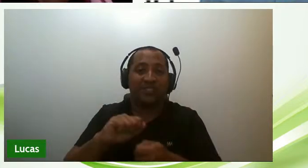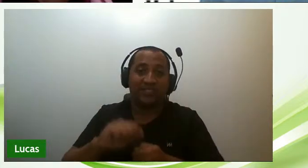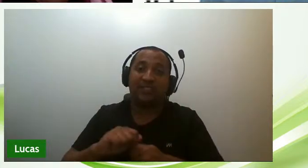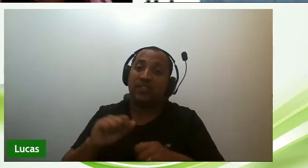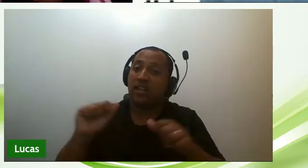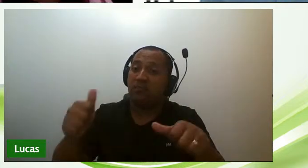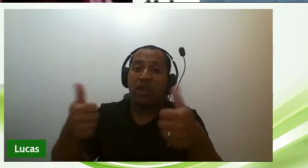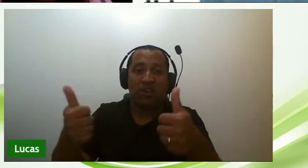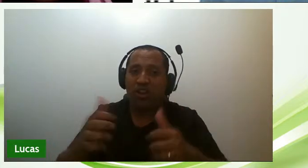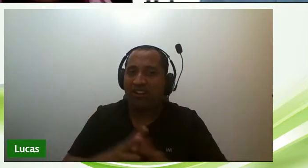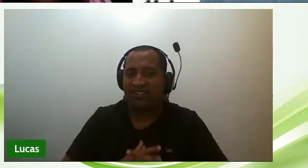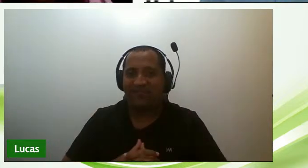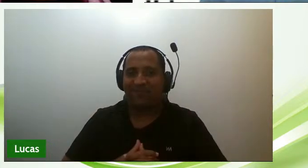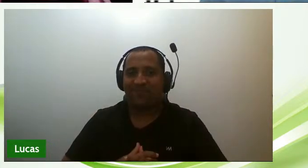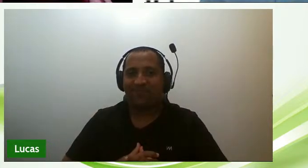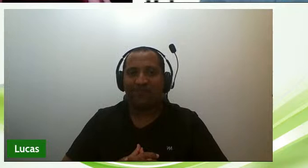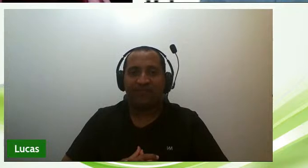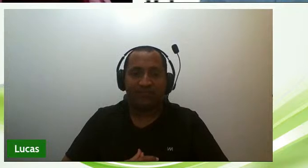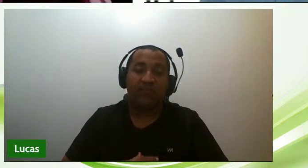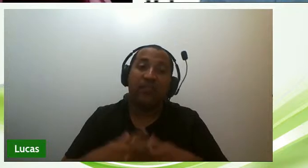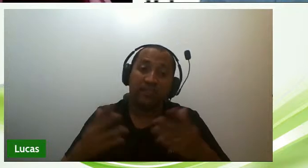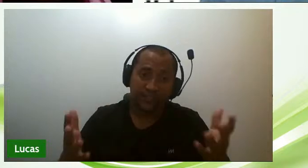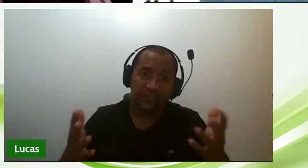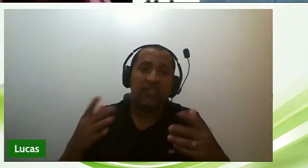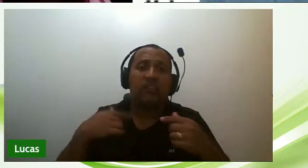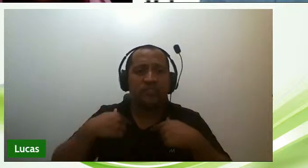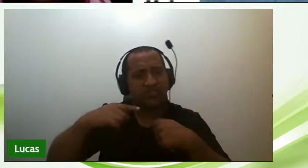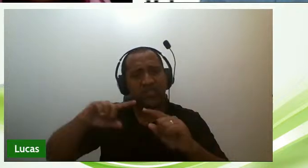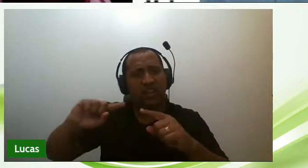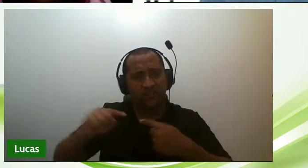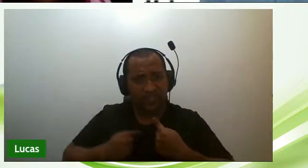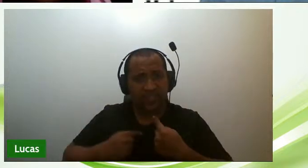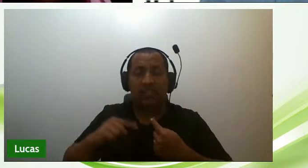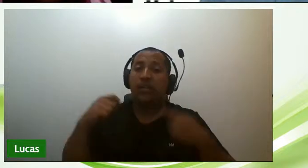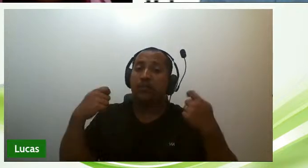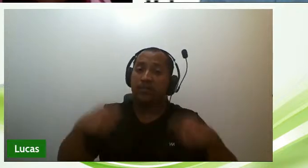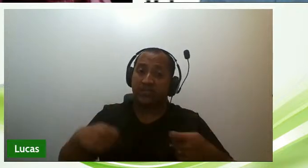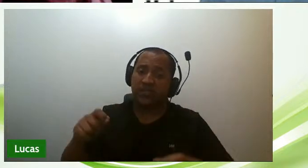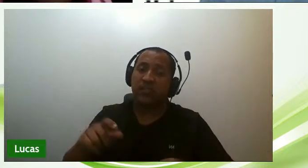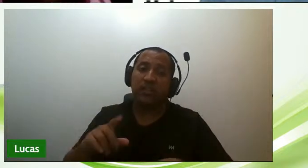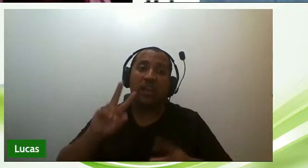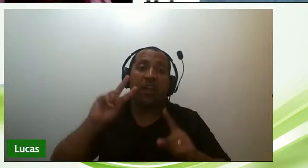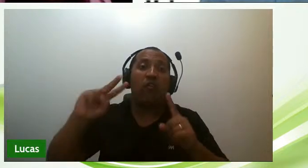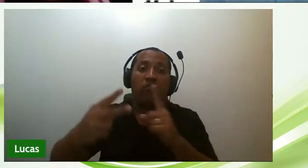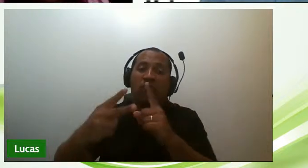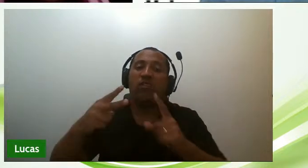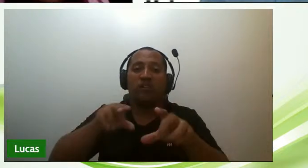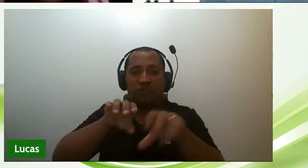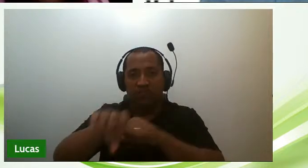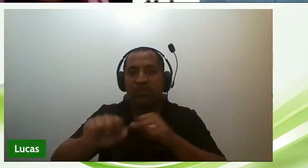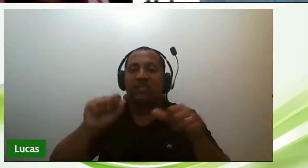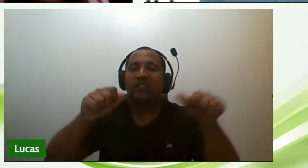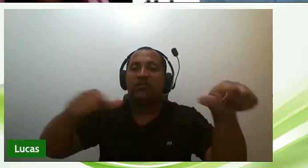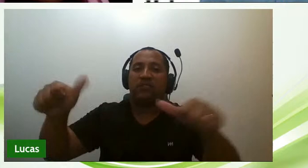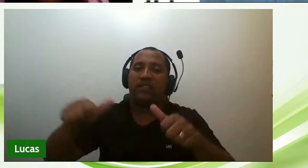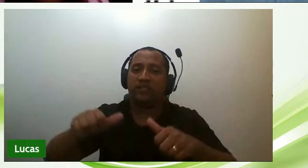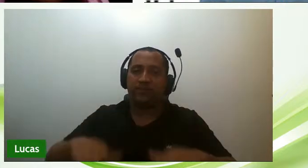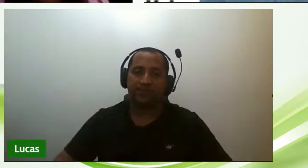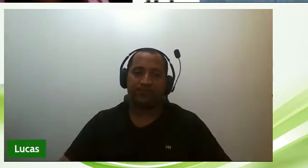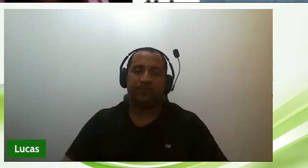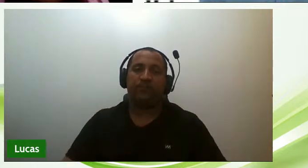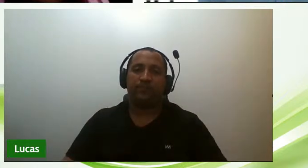melhorar. Né? Eu acho que esse, de fato, o desafio, a gente reconhecer a avaliação como formação.